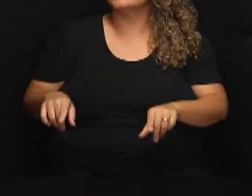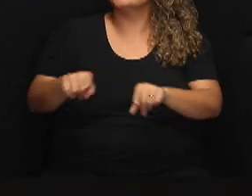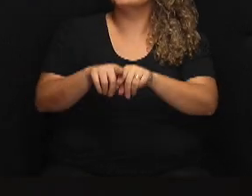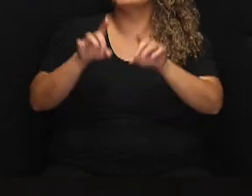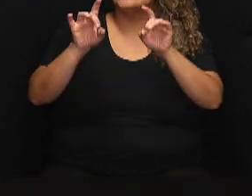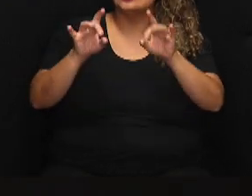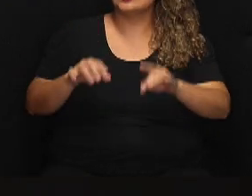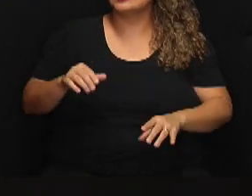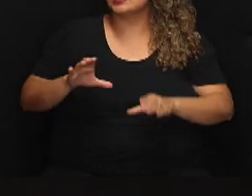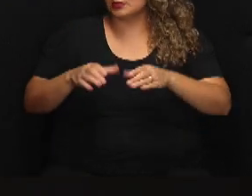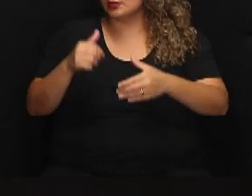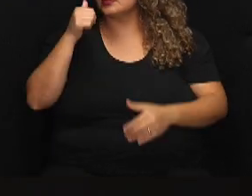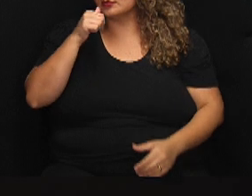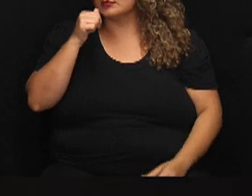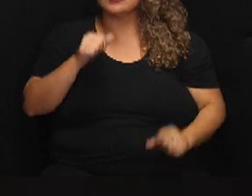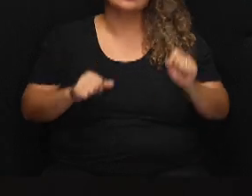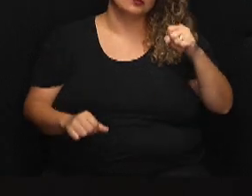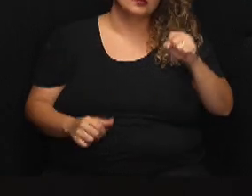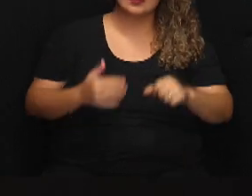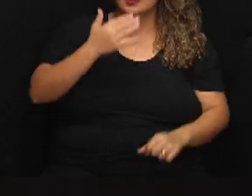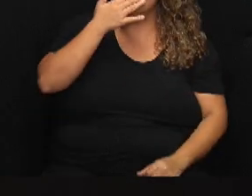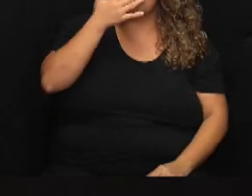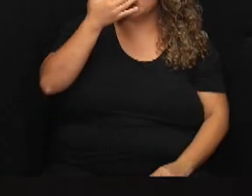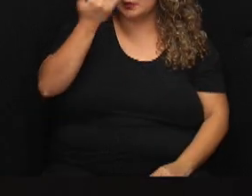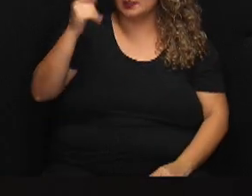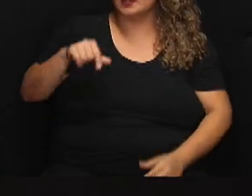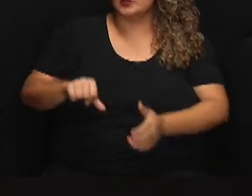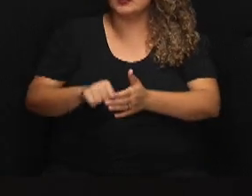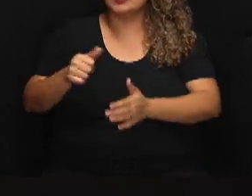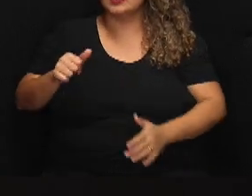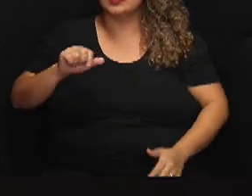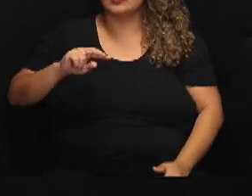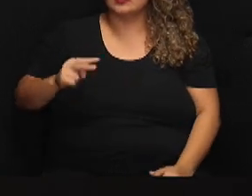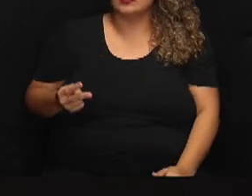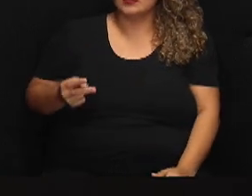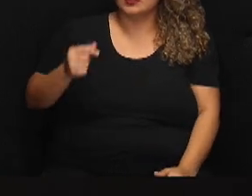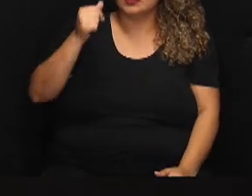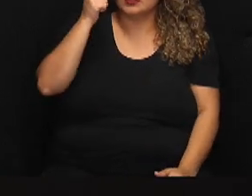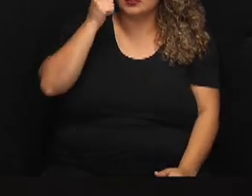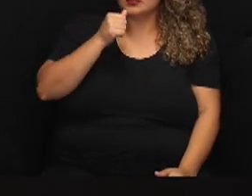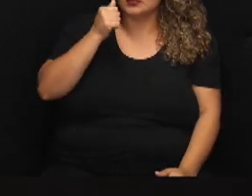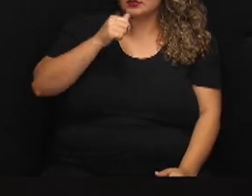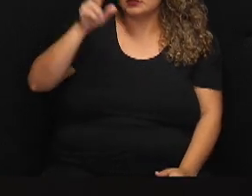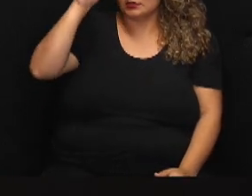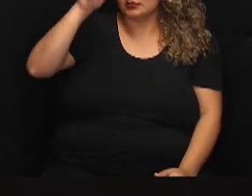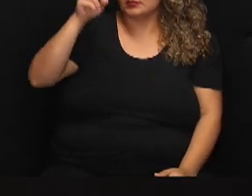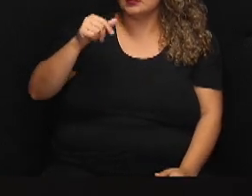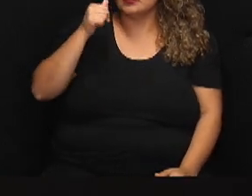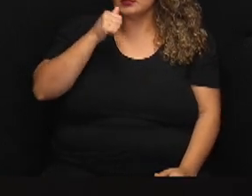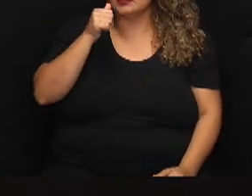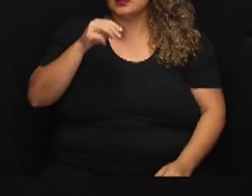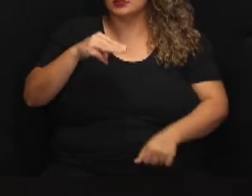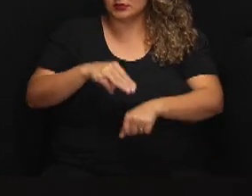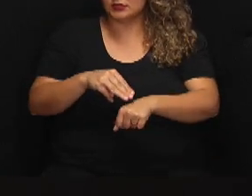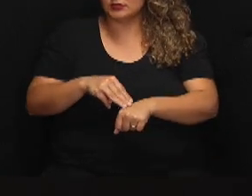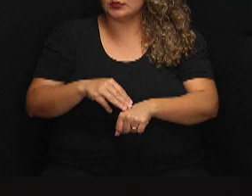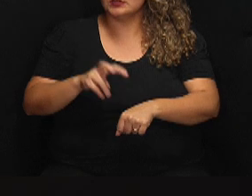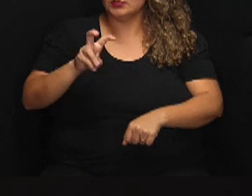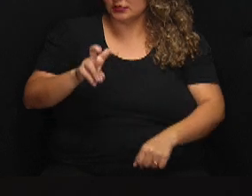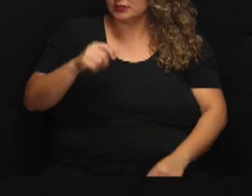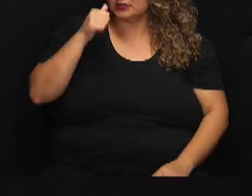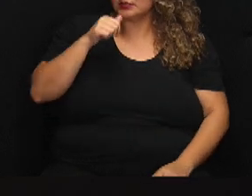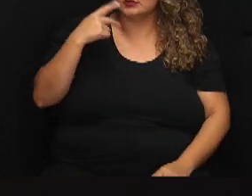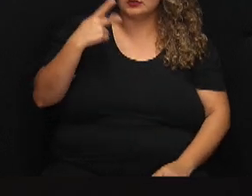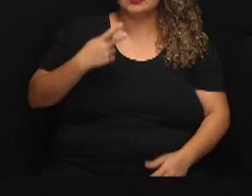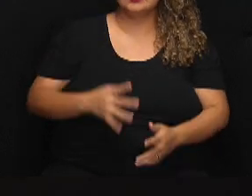Comissão da Mulher, né? Que este é a primeira vez na história que os 5 membros, né, são 5 vereadoras,